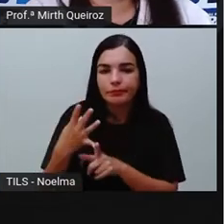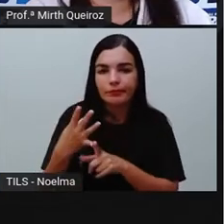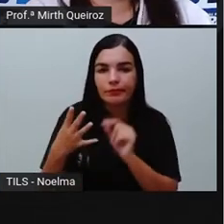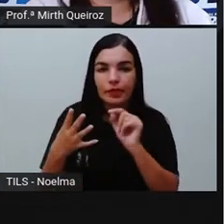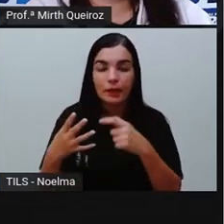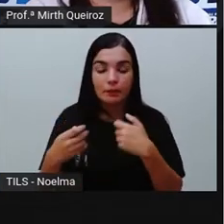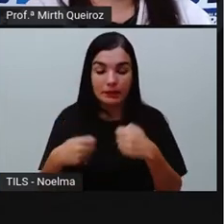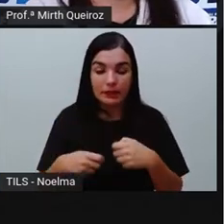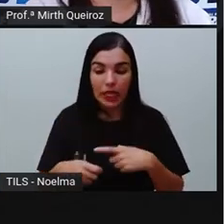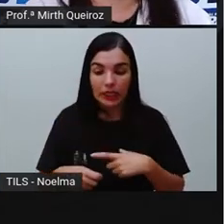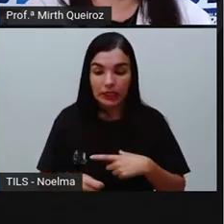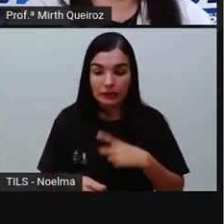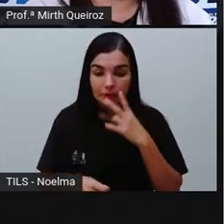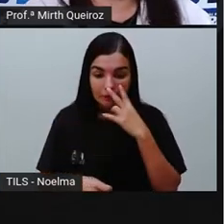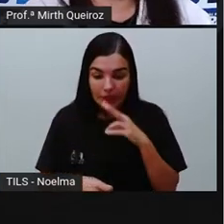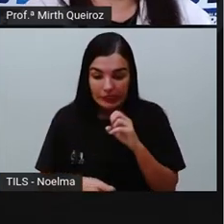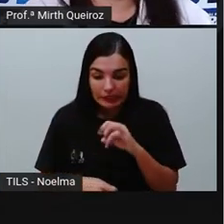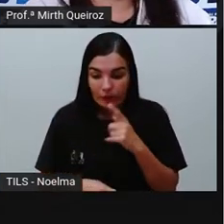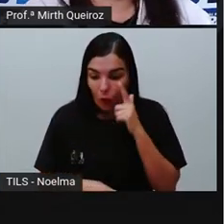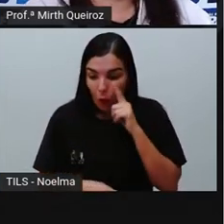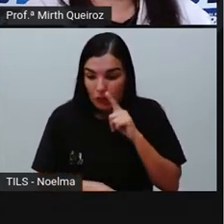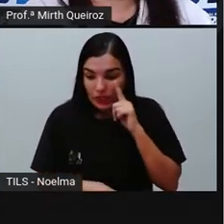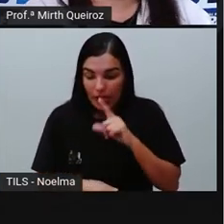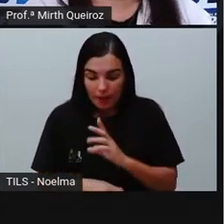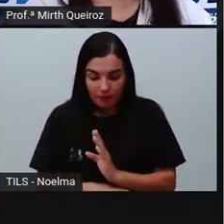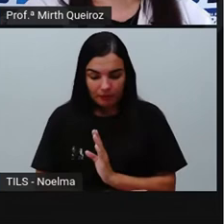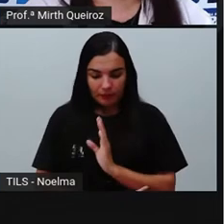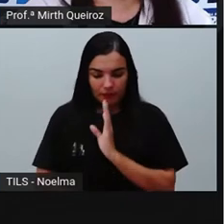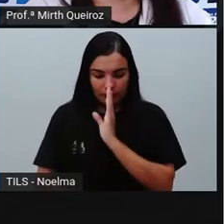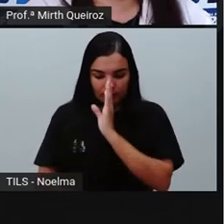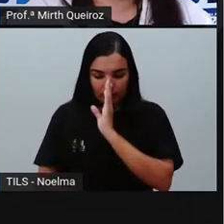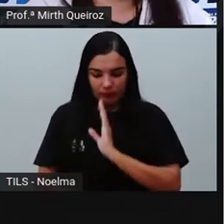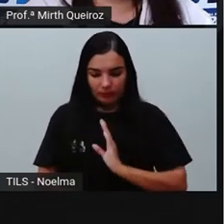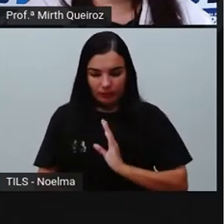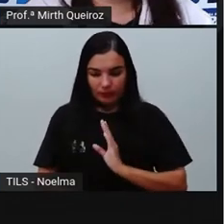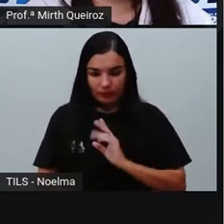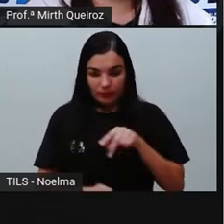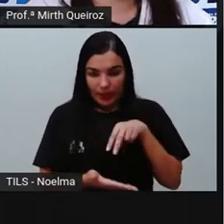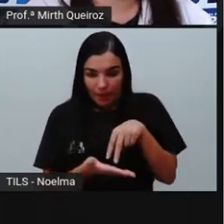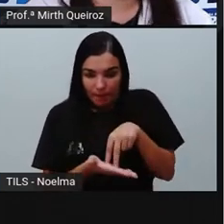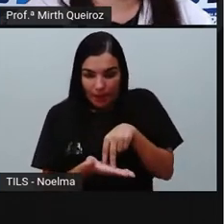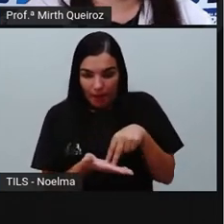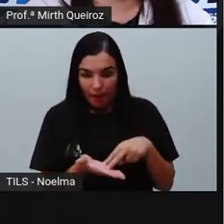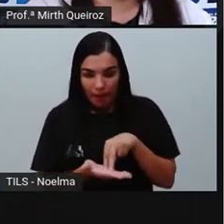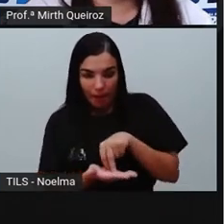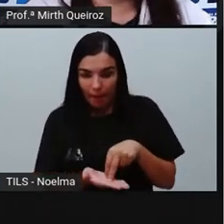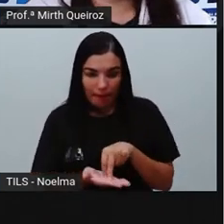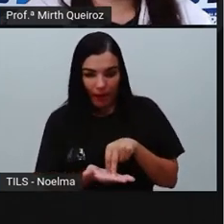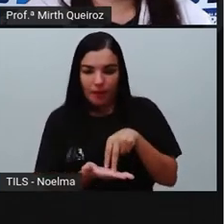manter a postura vertical, ter domínio do corpo,